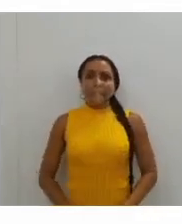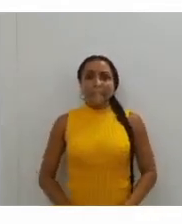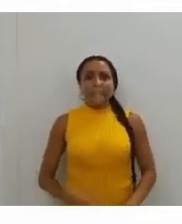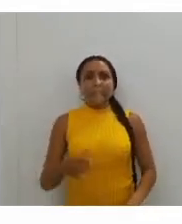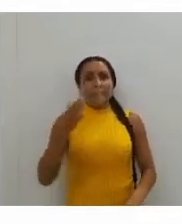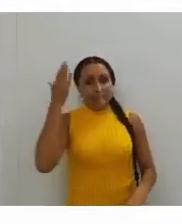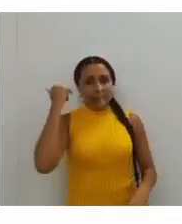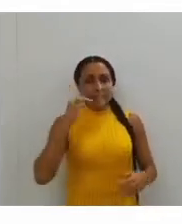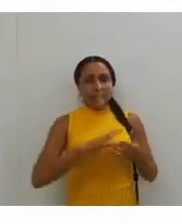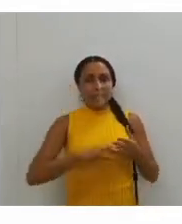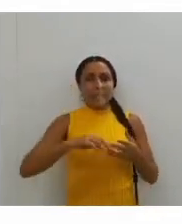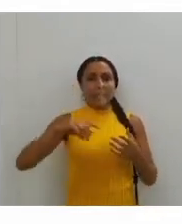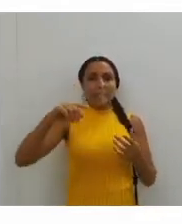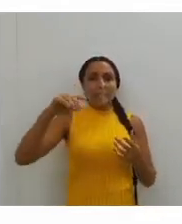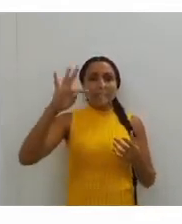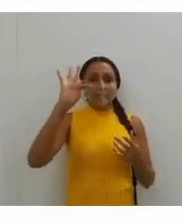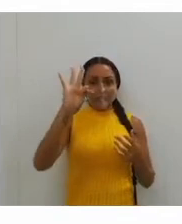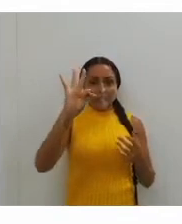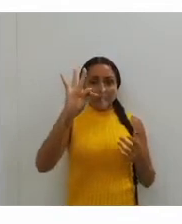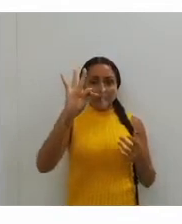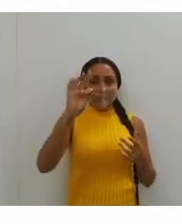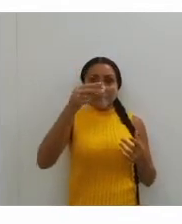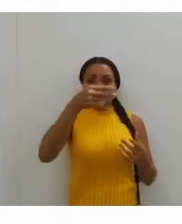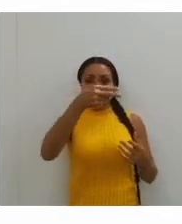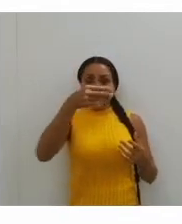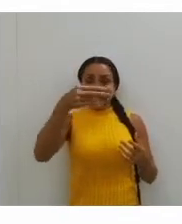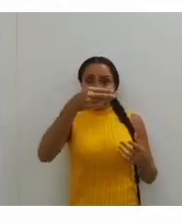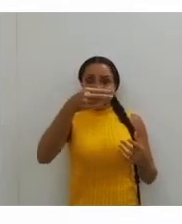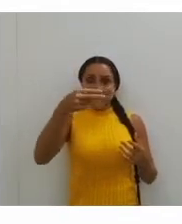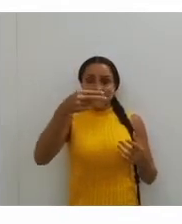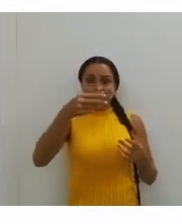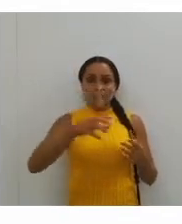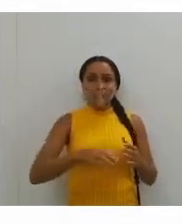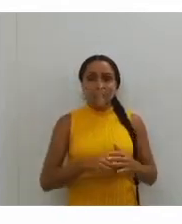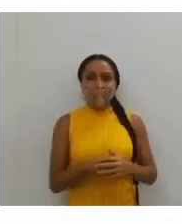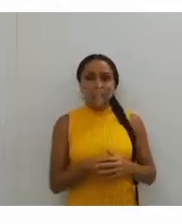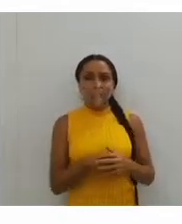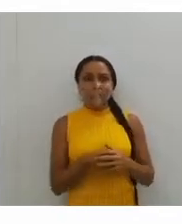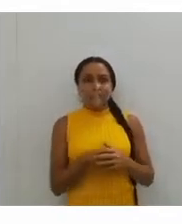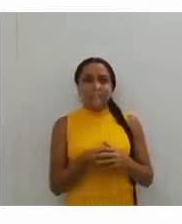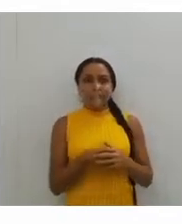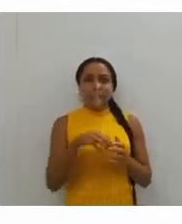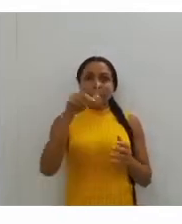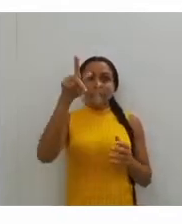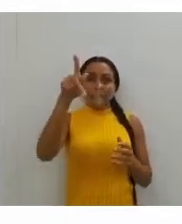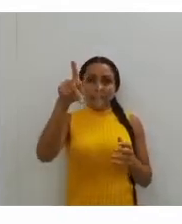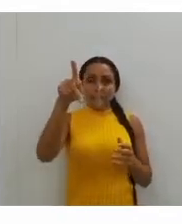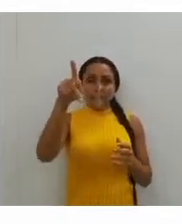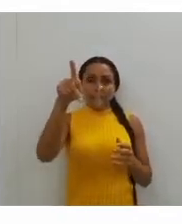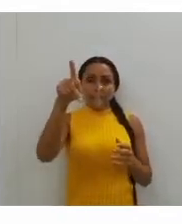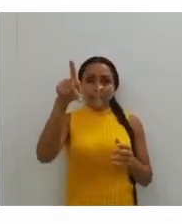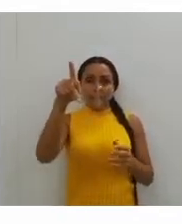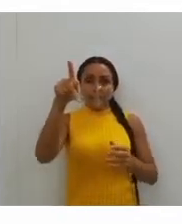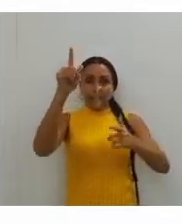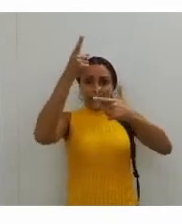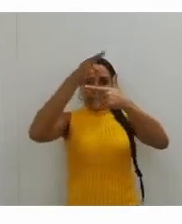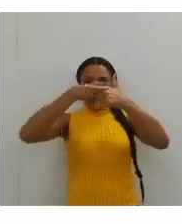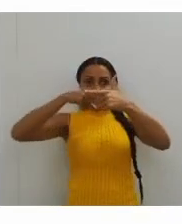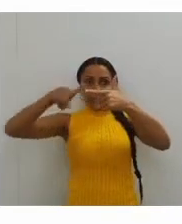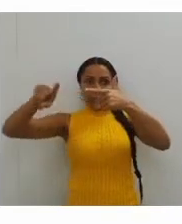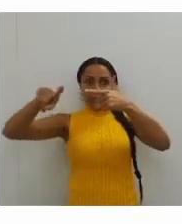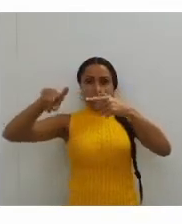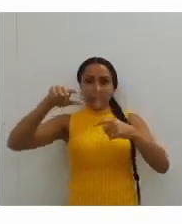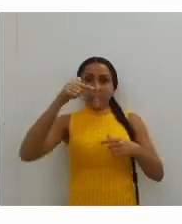tração T vai ser igual ao peso P dividido por